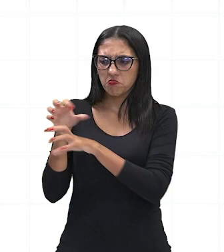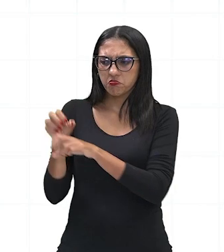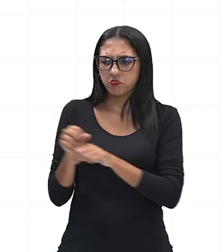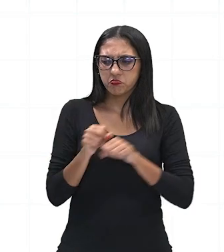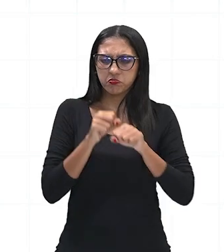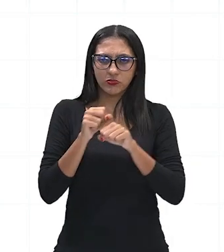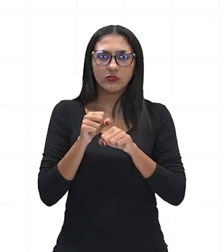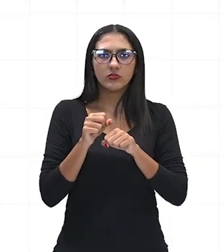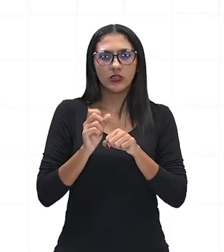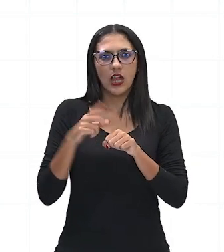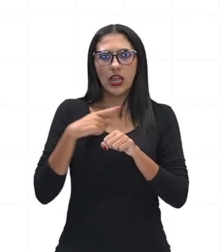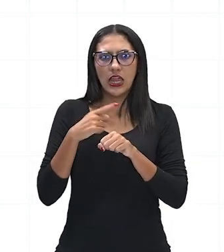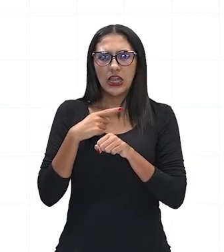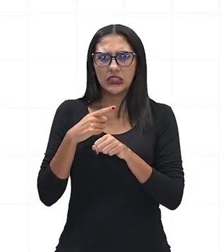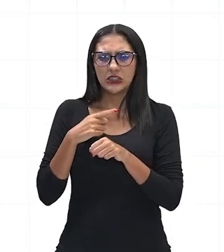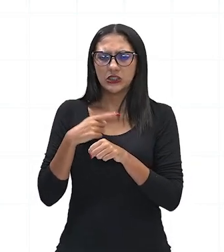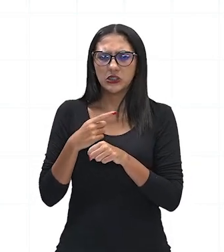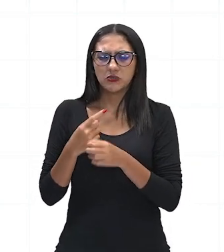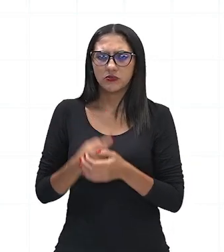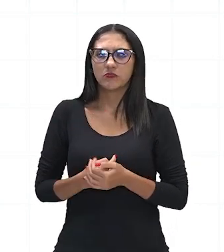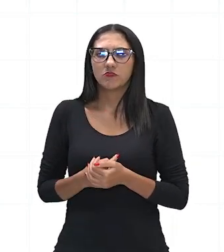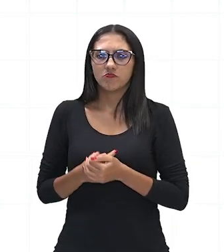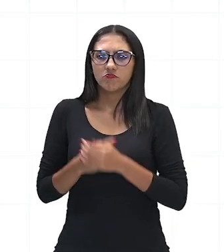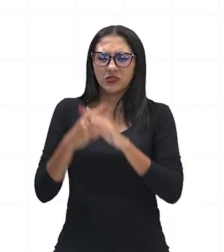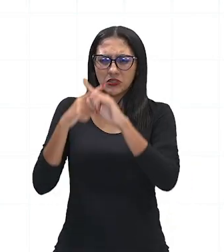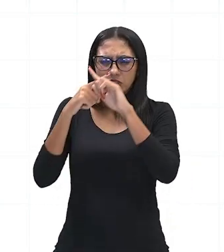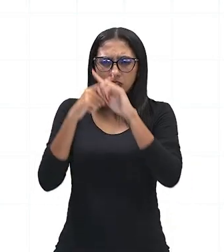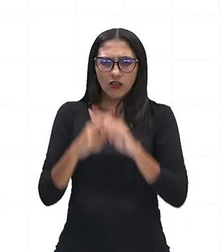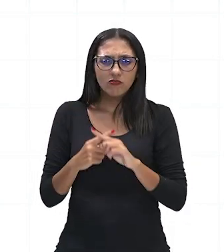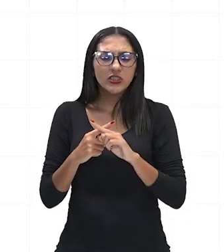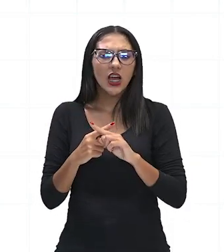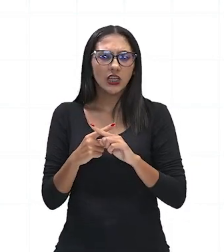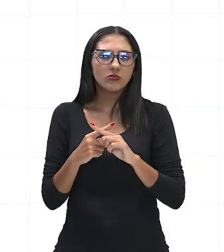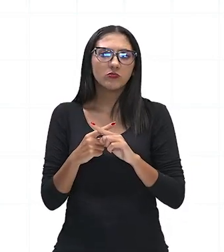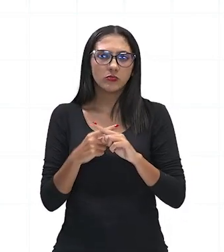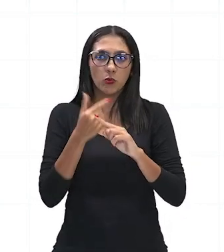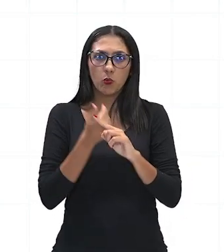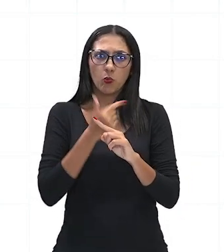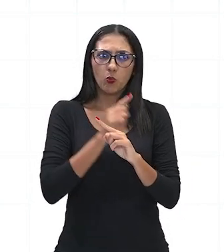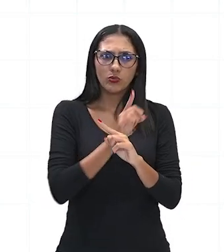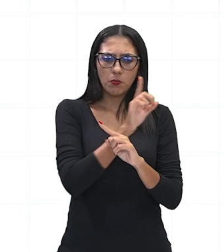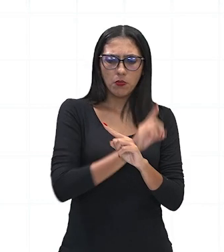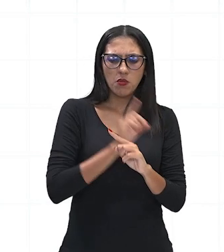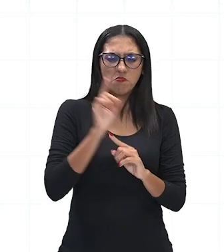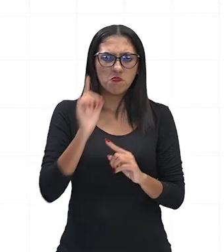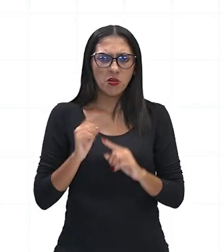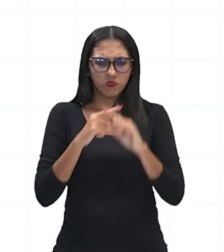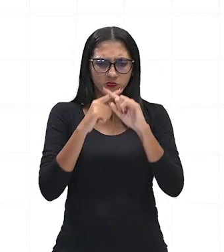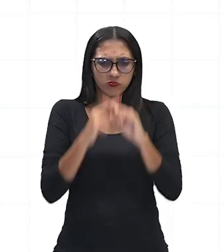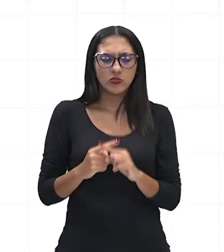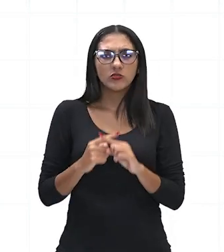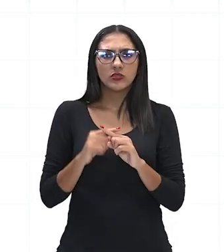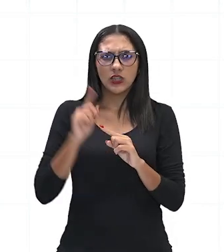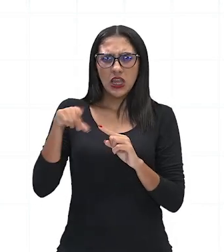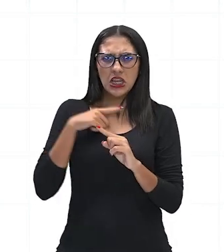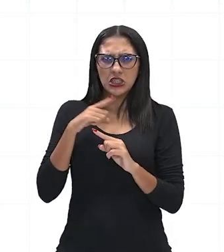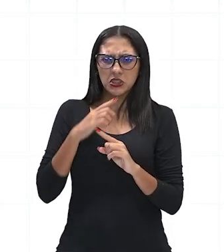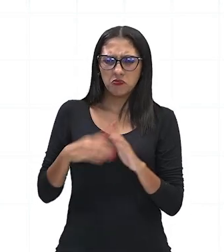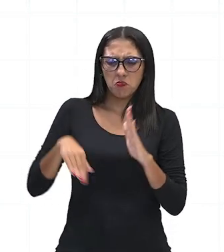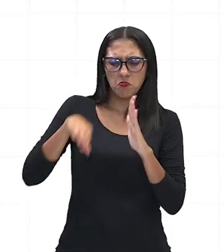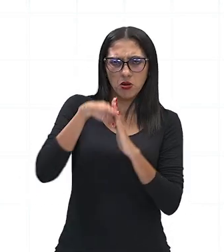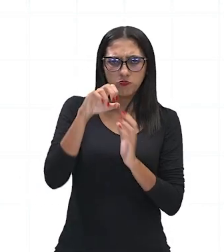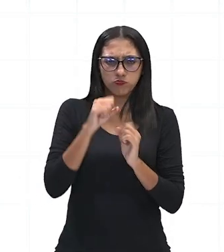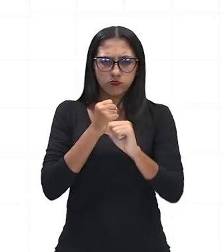a lutar contra os birmanenses, e ele teve um desempenho muito satisfatório, porque ele foi vencendo ali essas